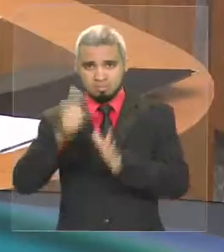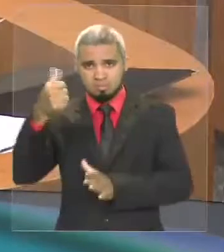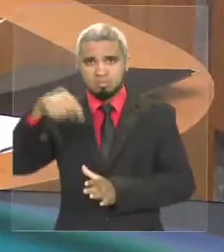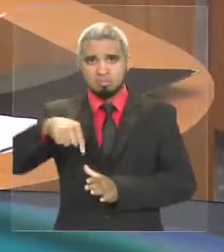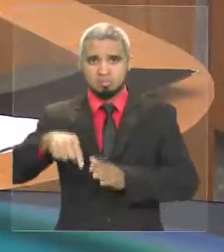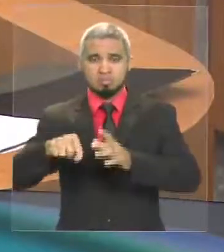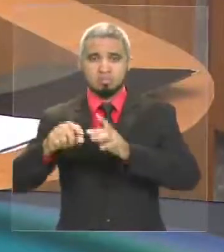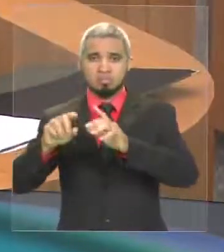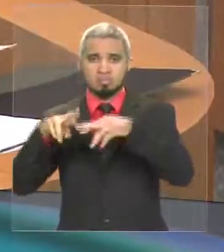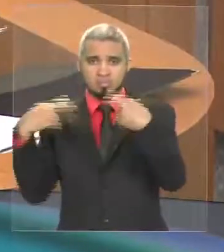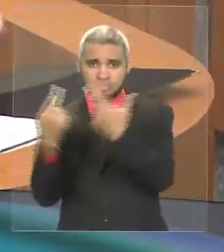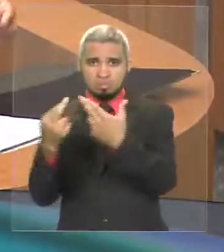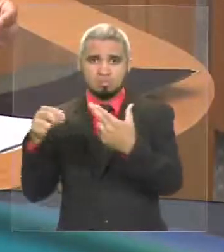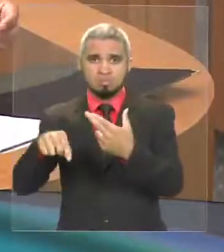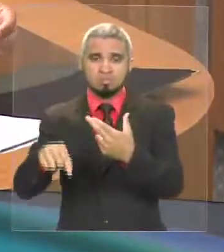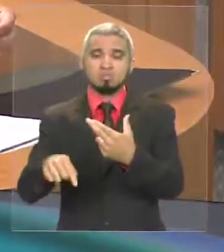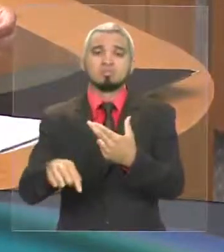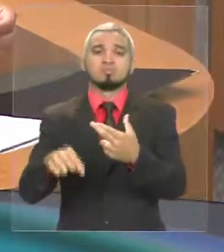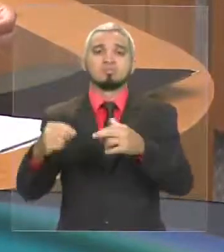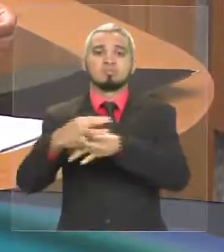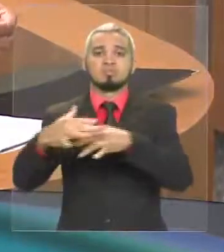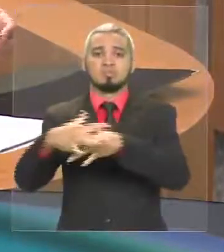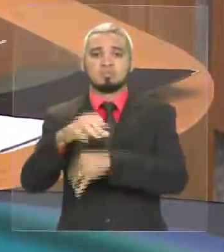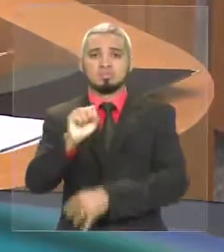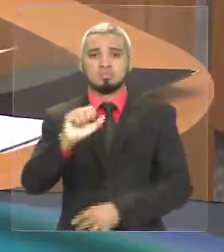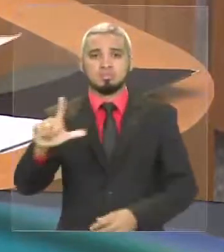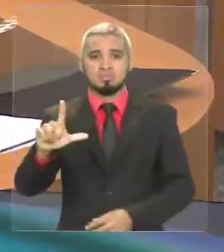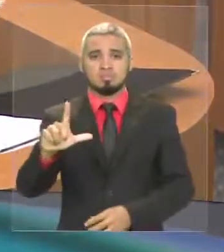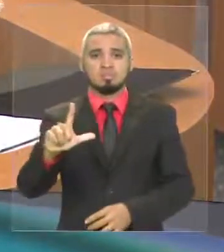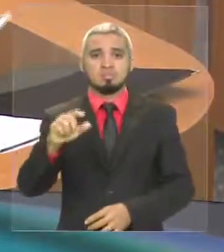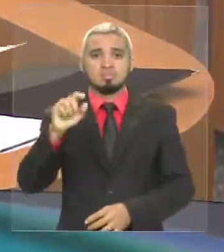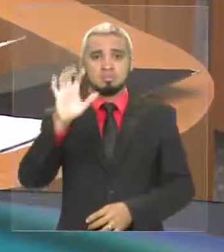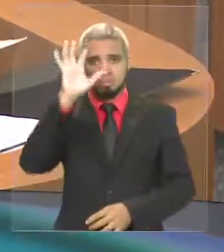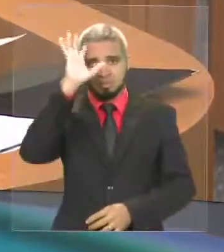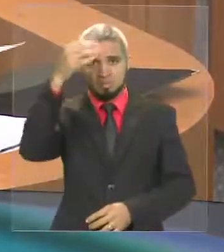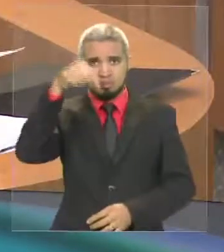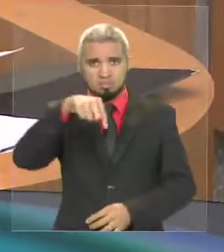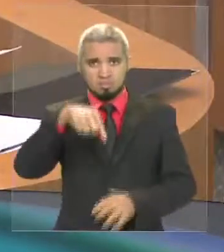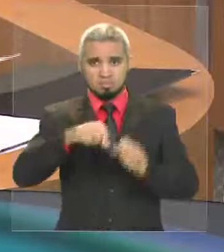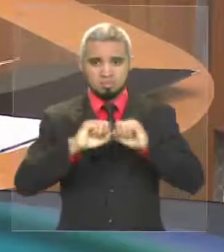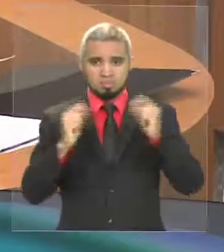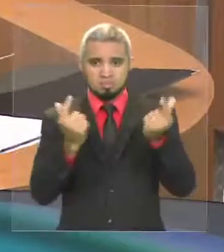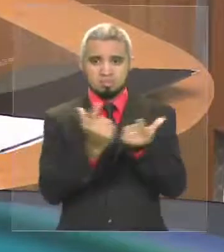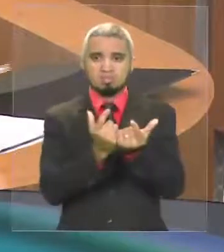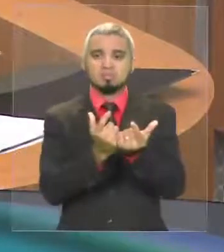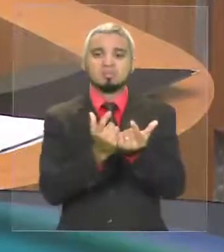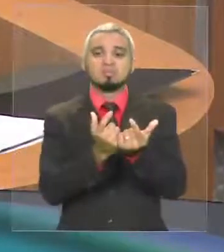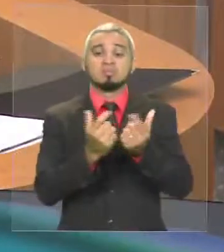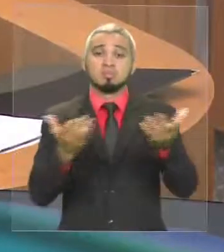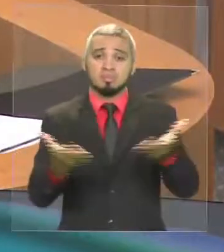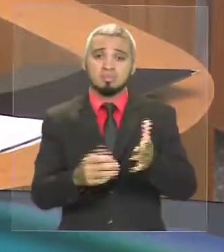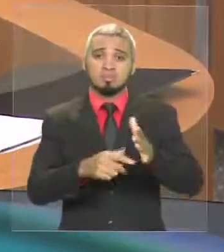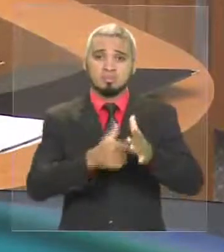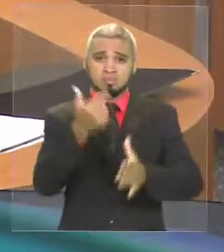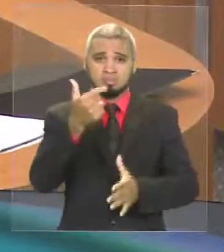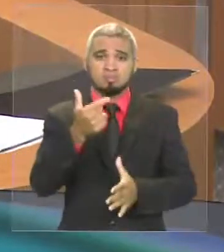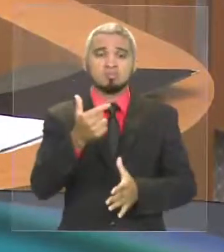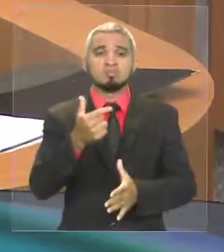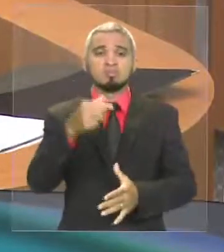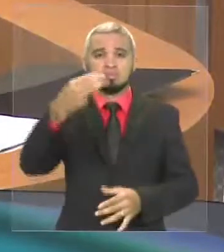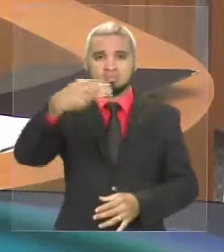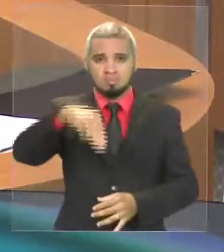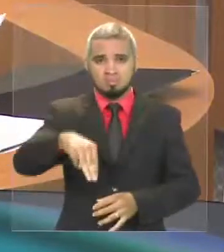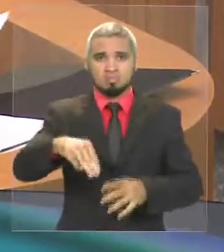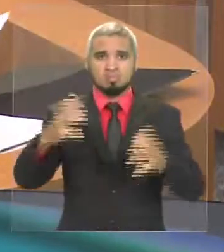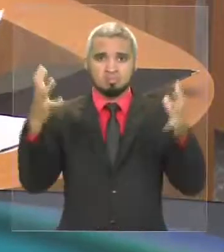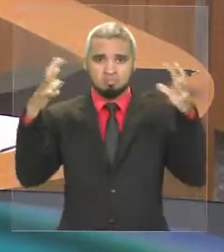Amazônico na cidade de São Luís, realizada aqui na Assembleia Legislativa do Estado do Maranhão. E a 2ª vez que o Maranhão será palco